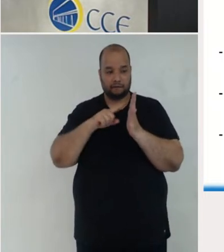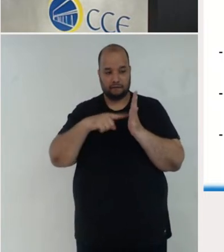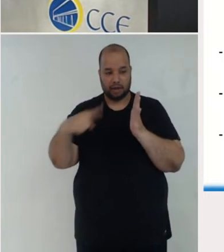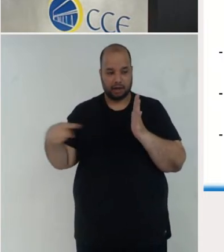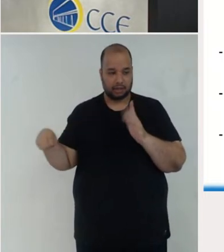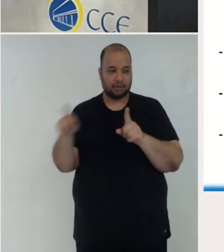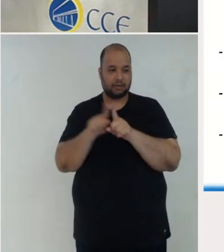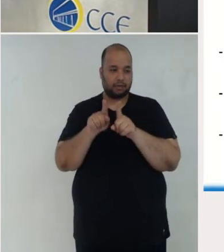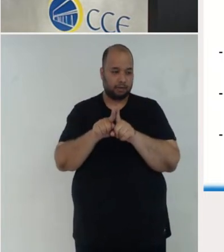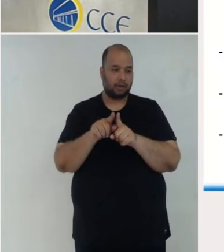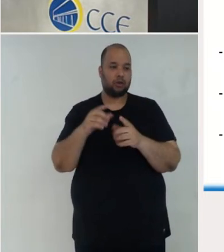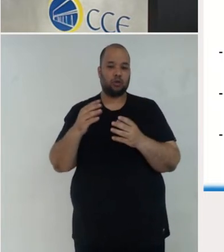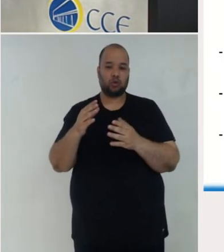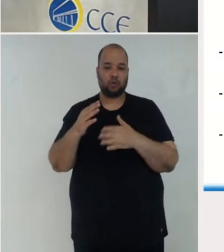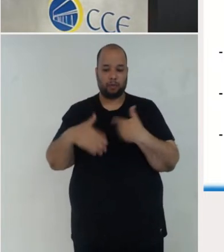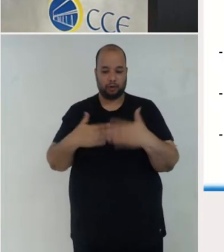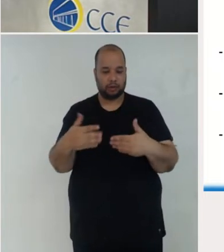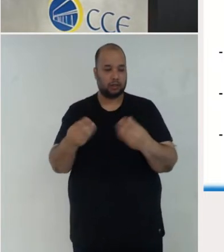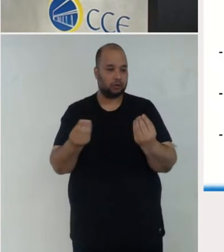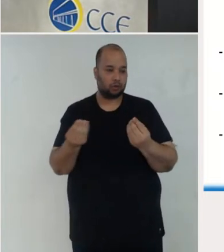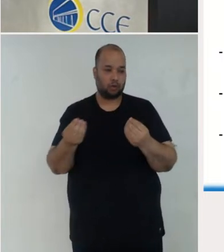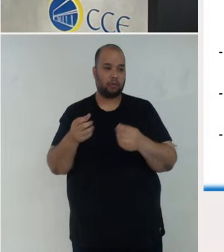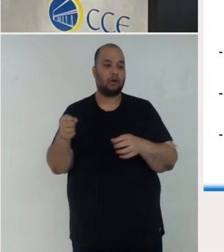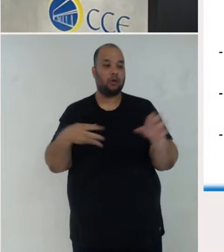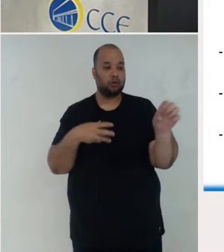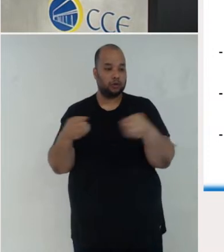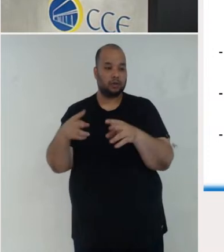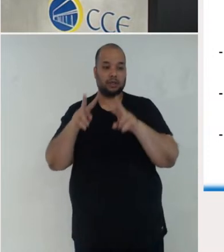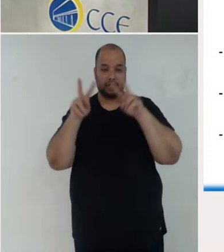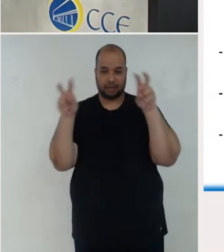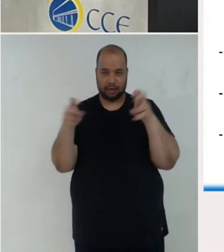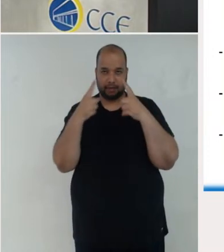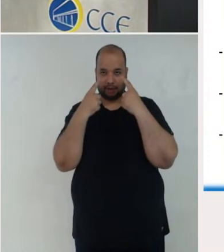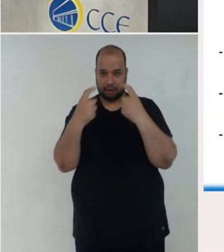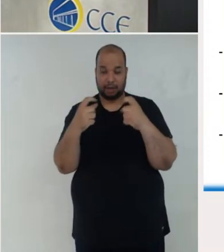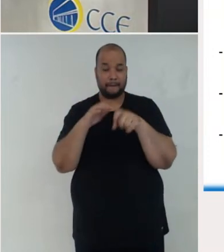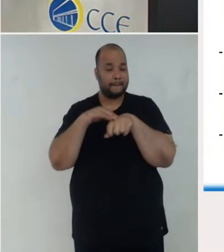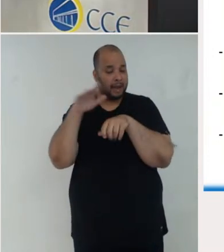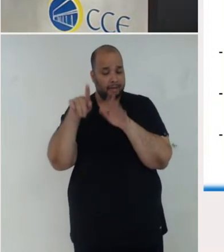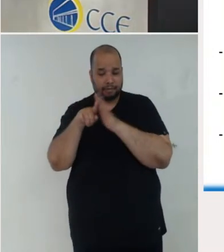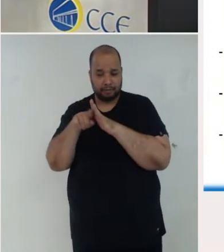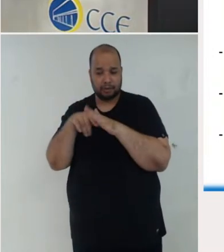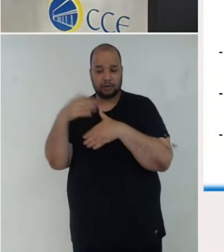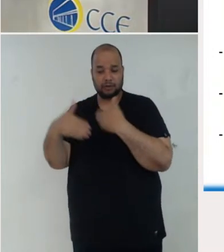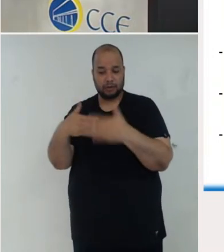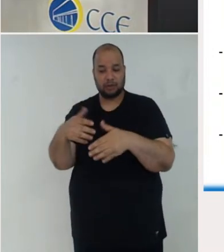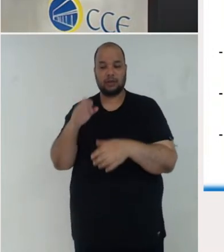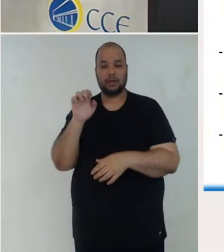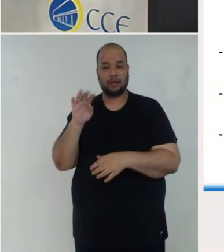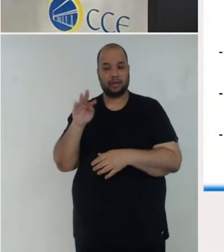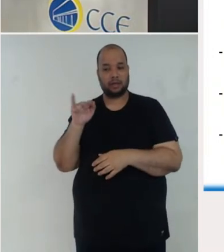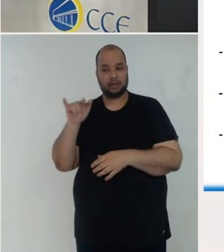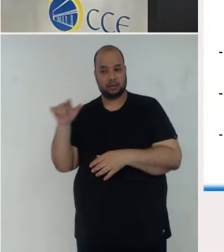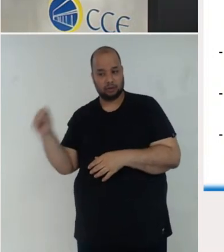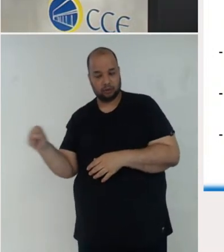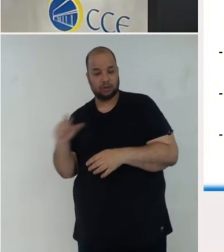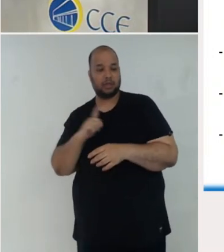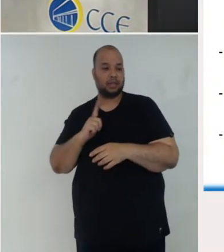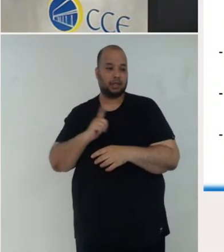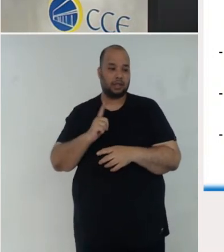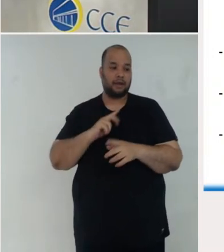ampliação, diversificação e atualização de temas de interesse. Cada vez mais as pesquisas envolvendo em línguas de sinais